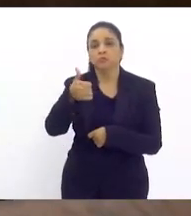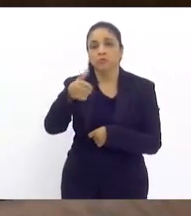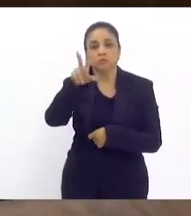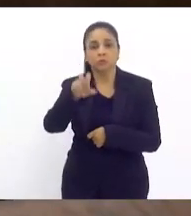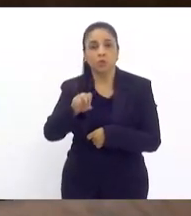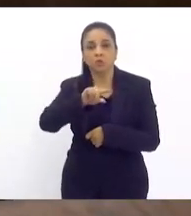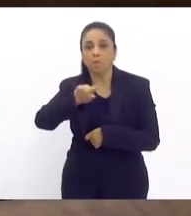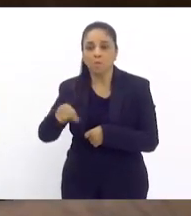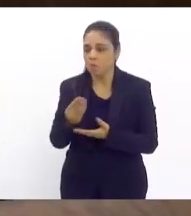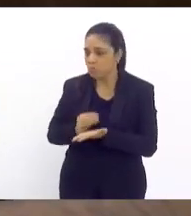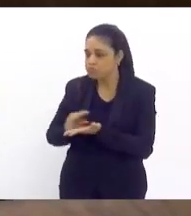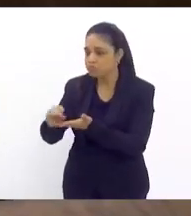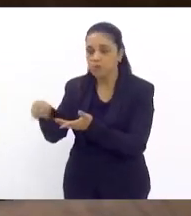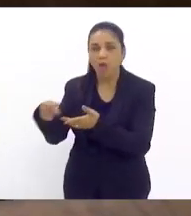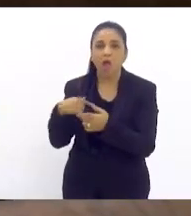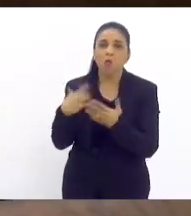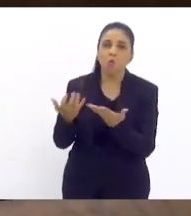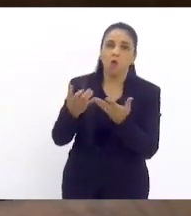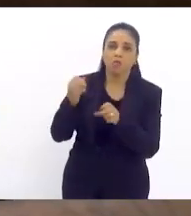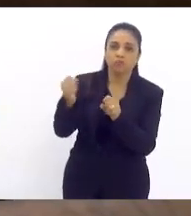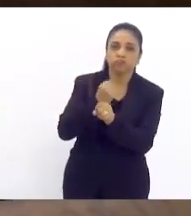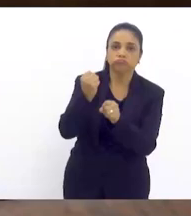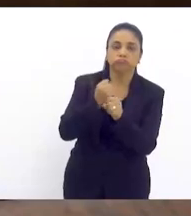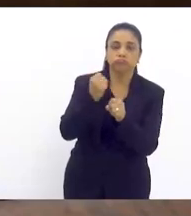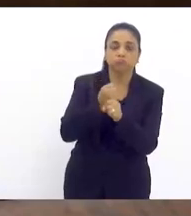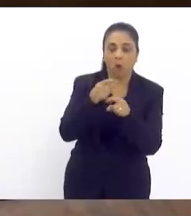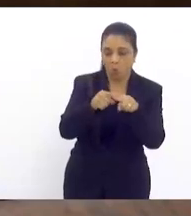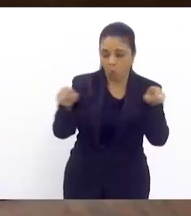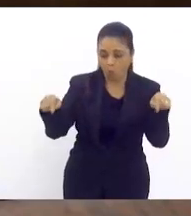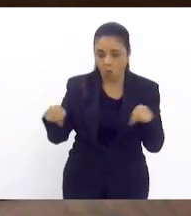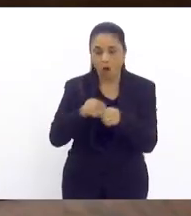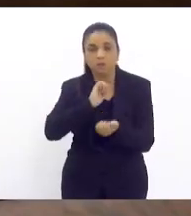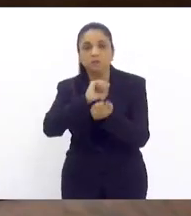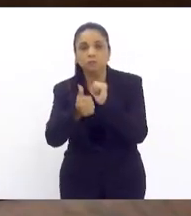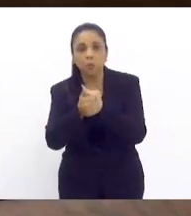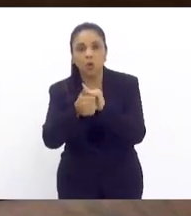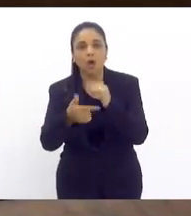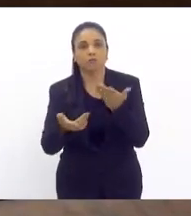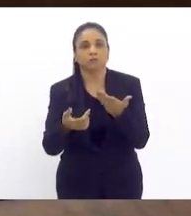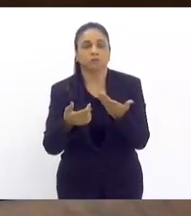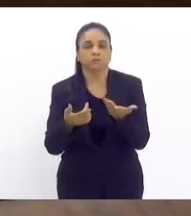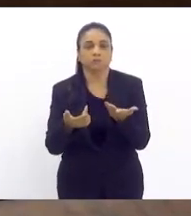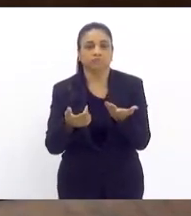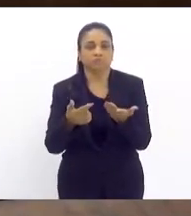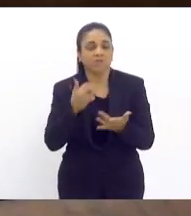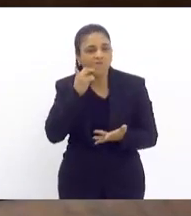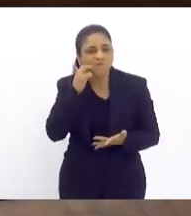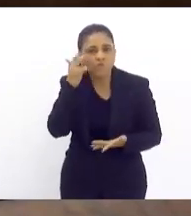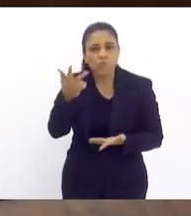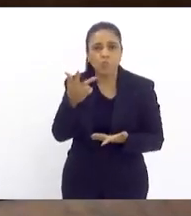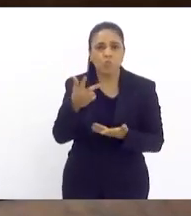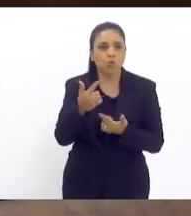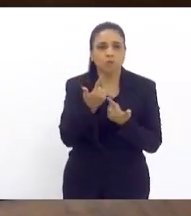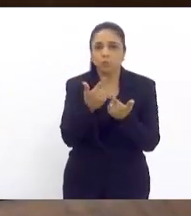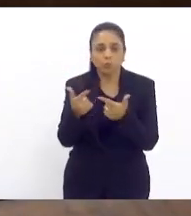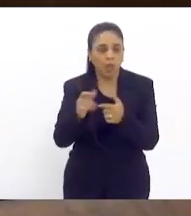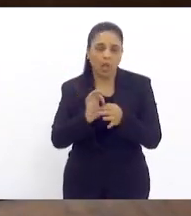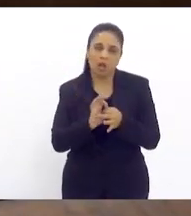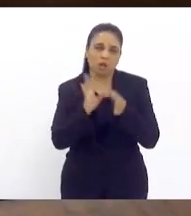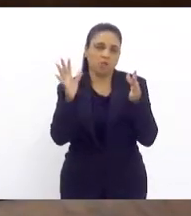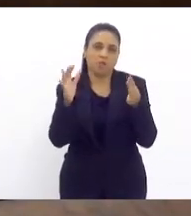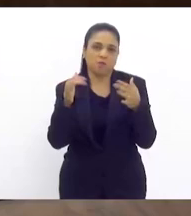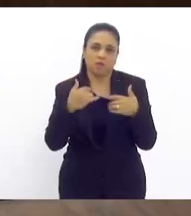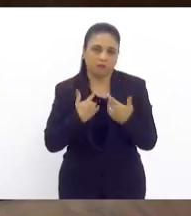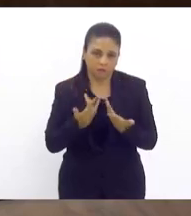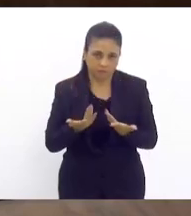Ah vamos vamos construir uma quadra de esporte e porque não é uma vergonha nós não temos essa liberdade Os